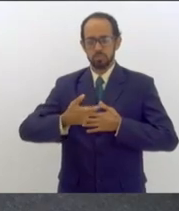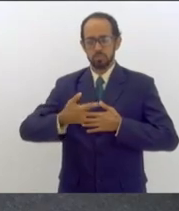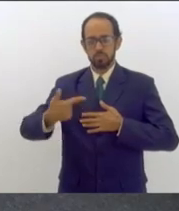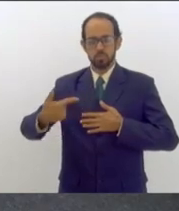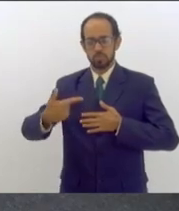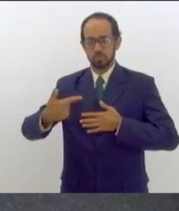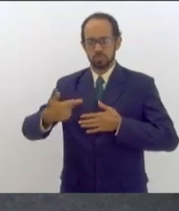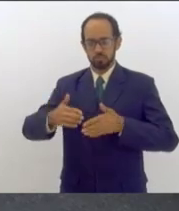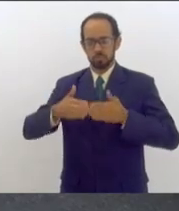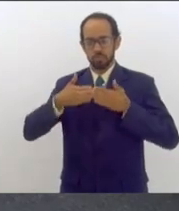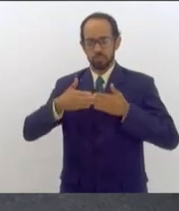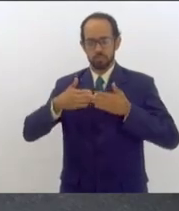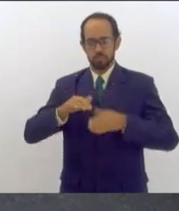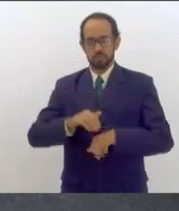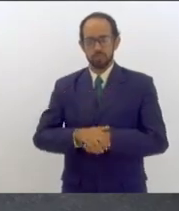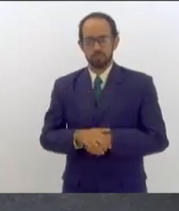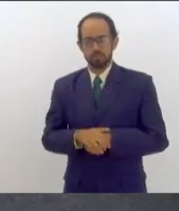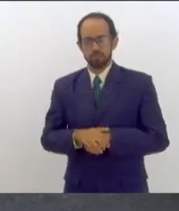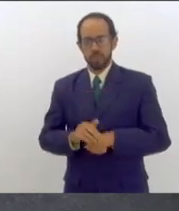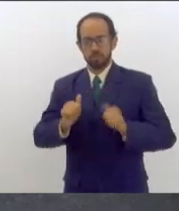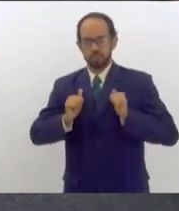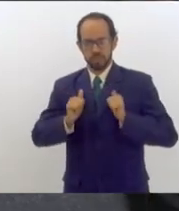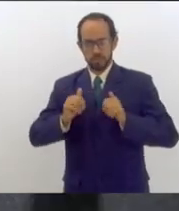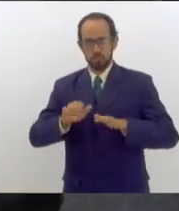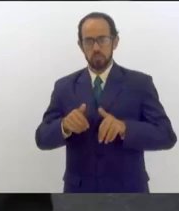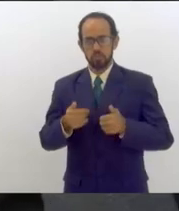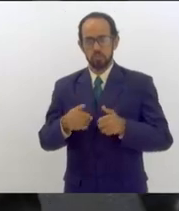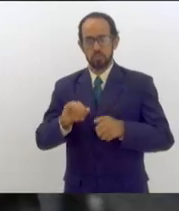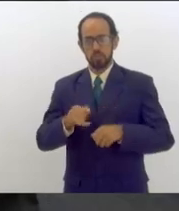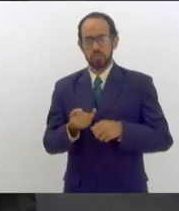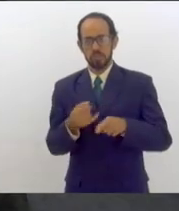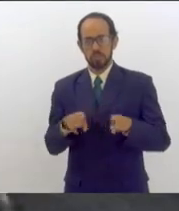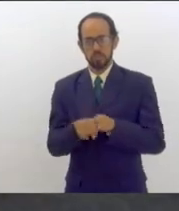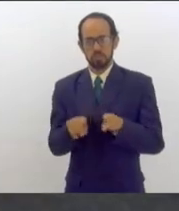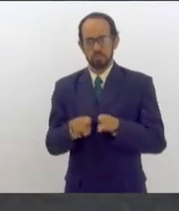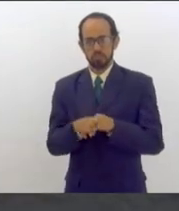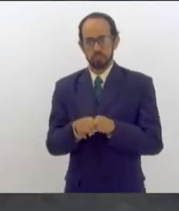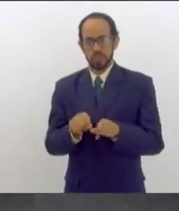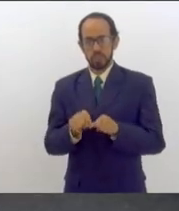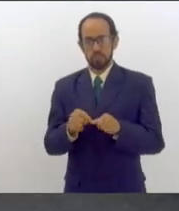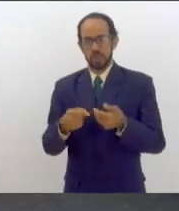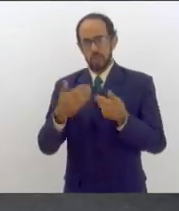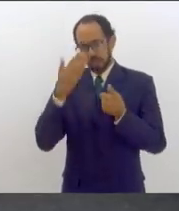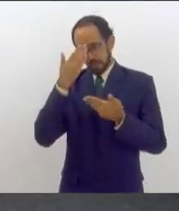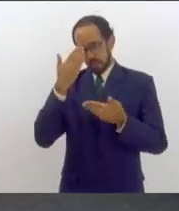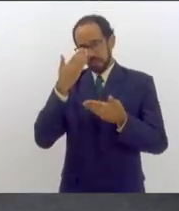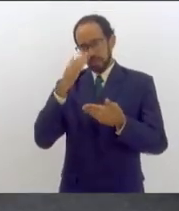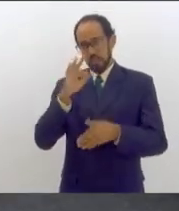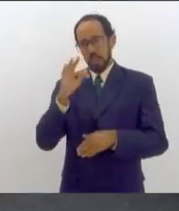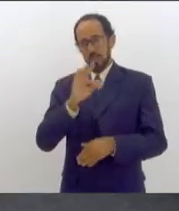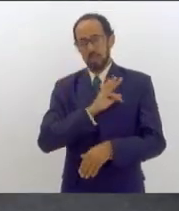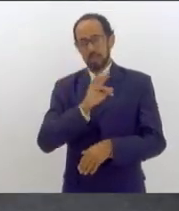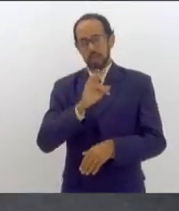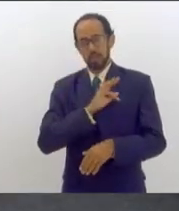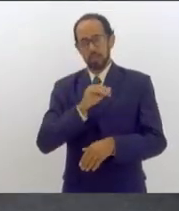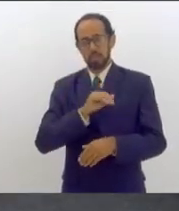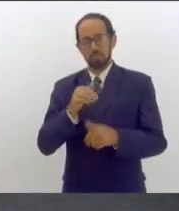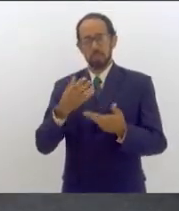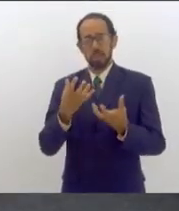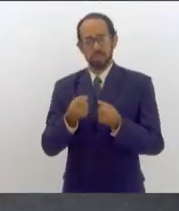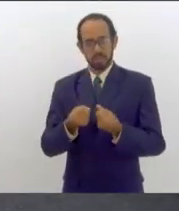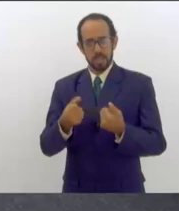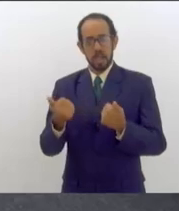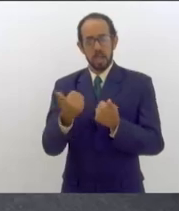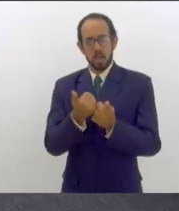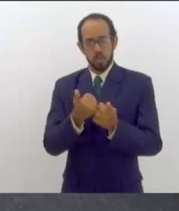por favor consignado e aproveitar a oportunidade para agradecer a deputada Marta Rocha pela coutoria desse